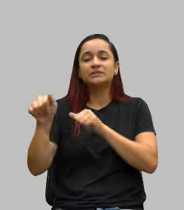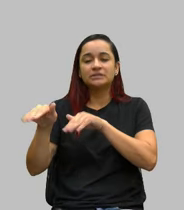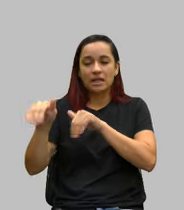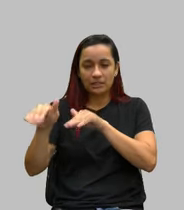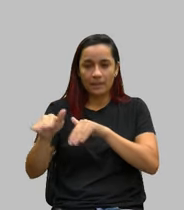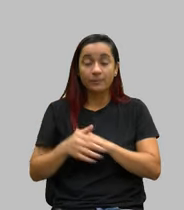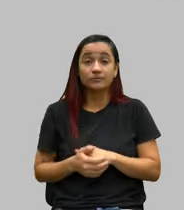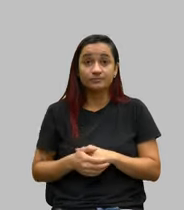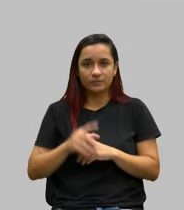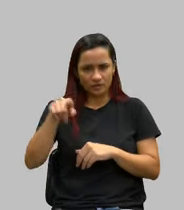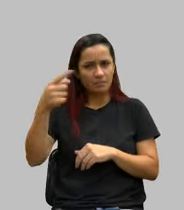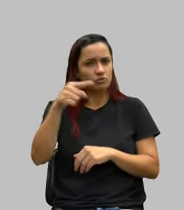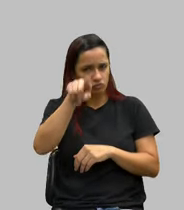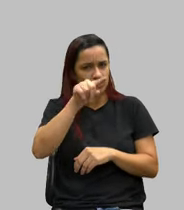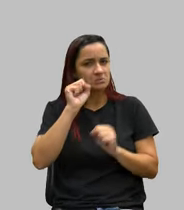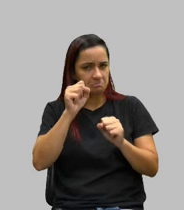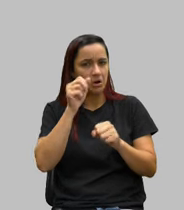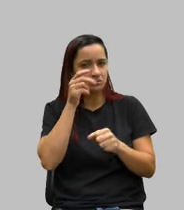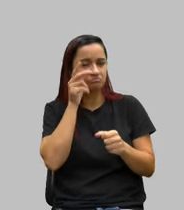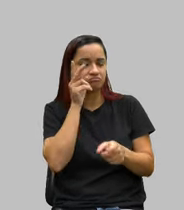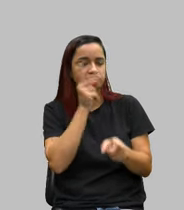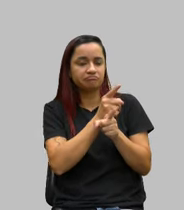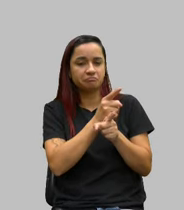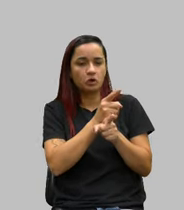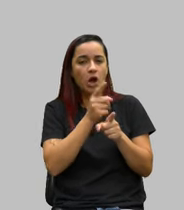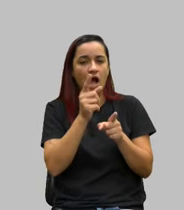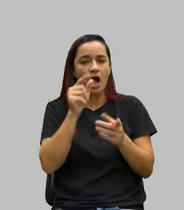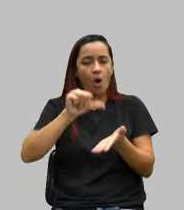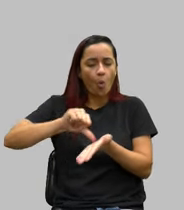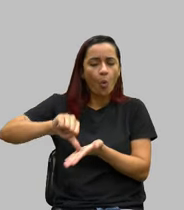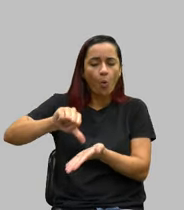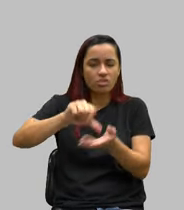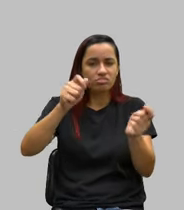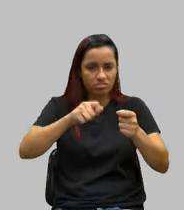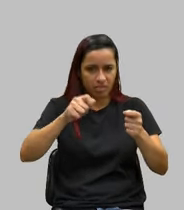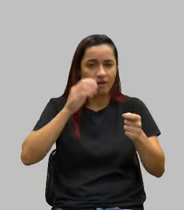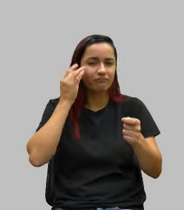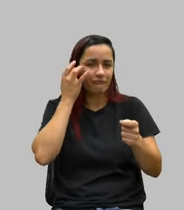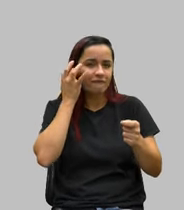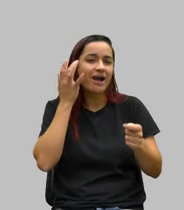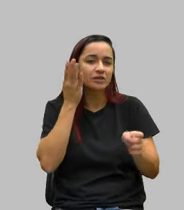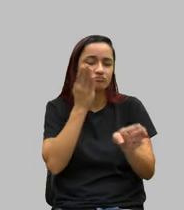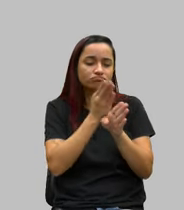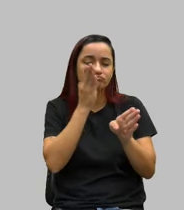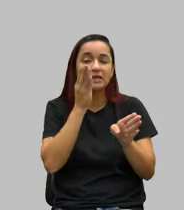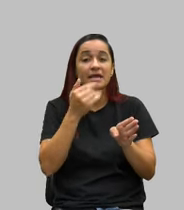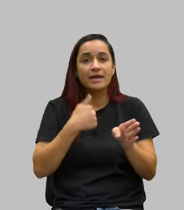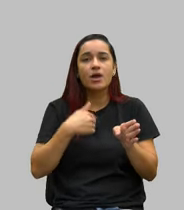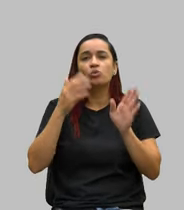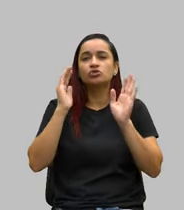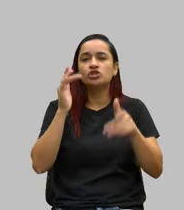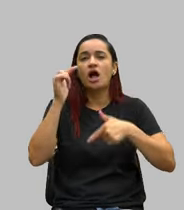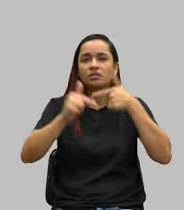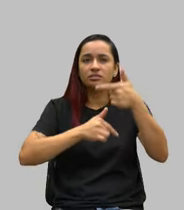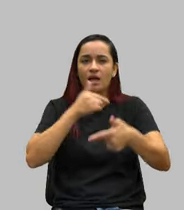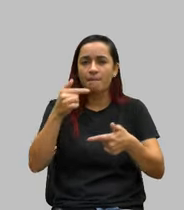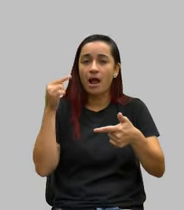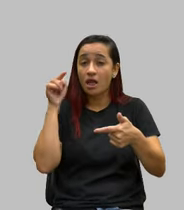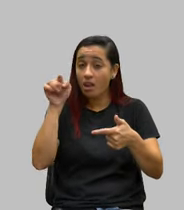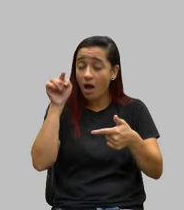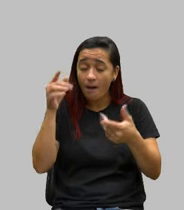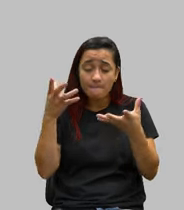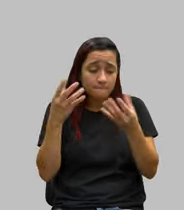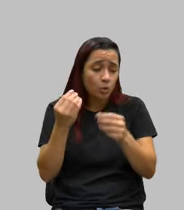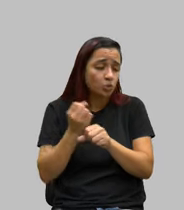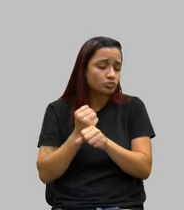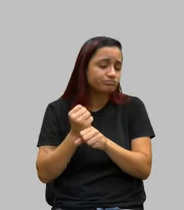né vai identificar lá hoje é fácil né Eh lugar onde eu trabalhei muito tempo combati o crime né